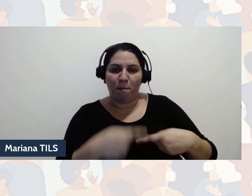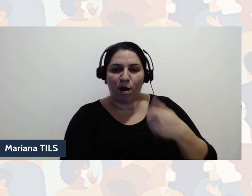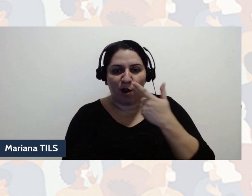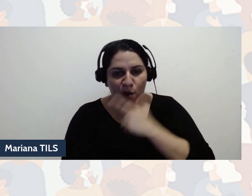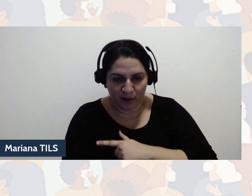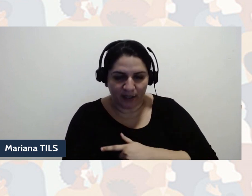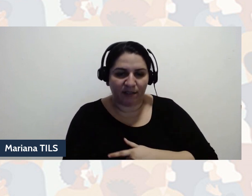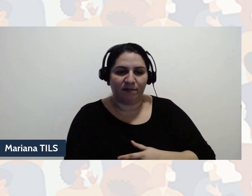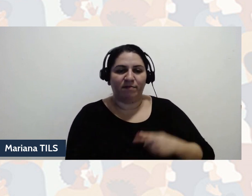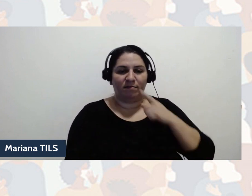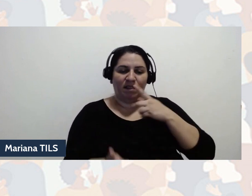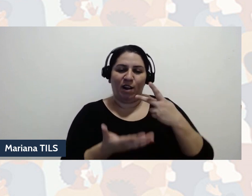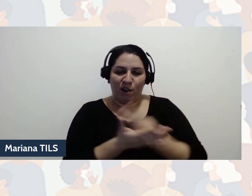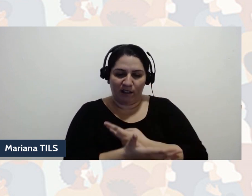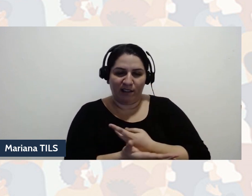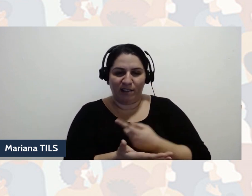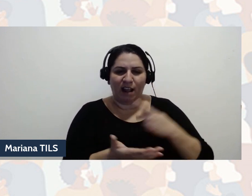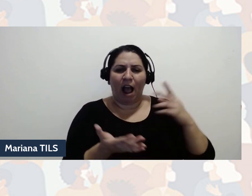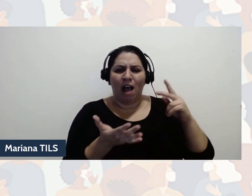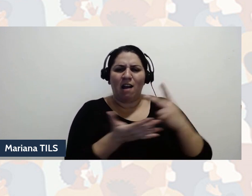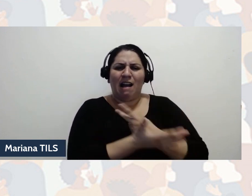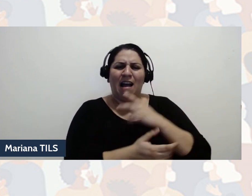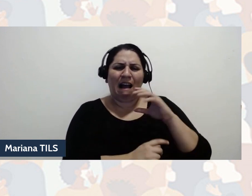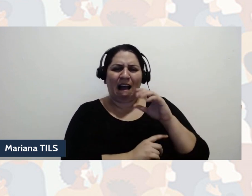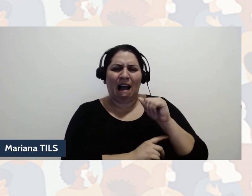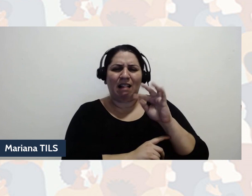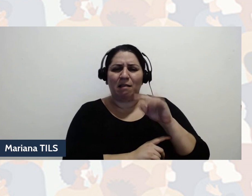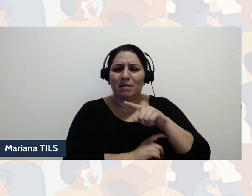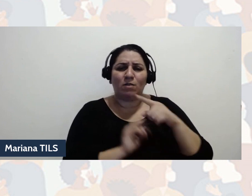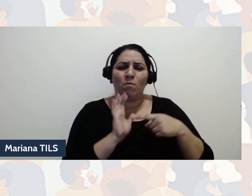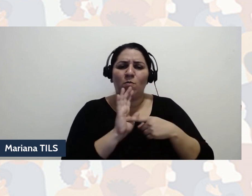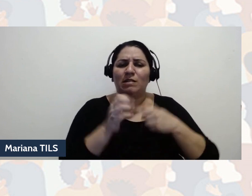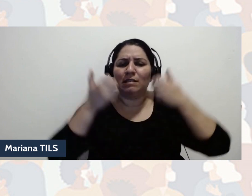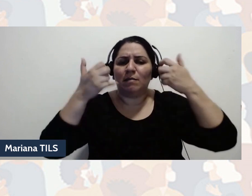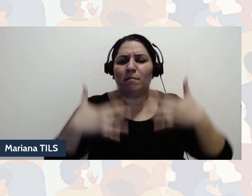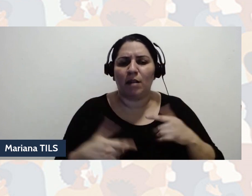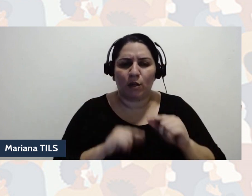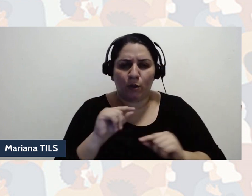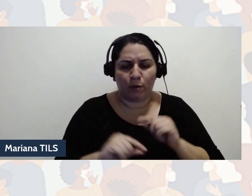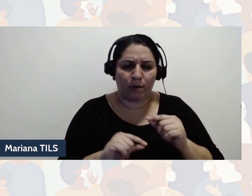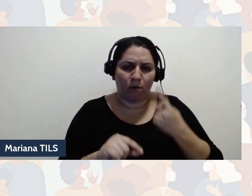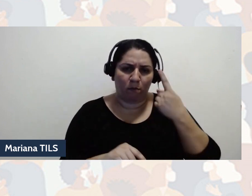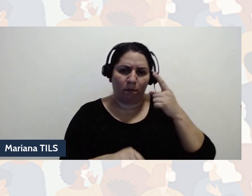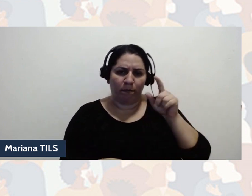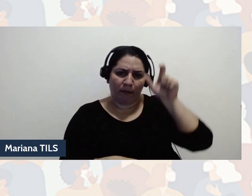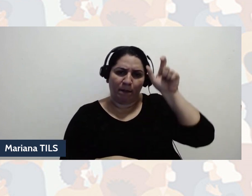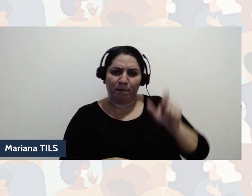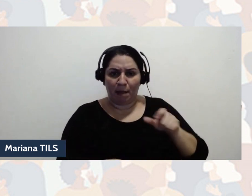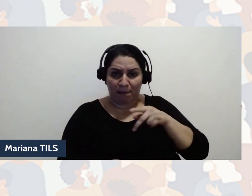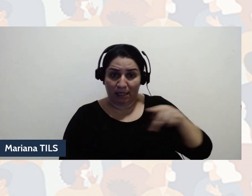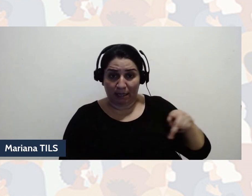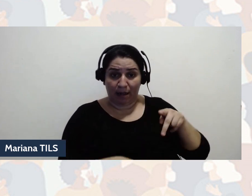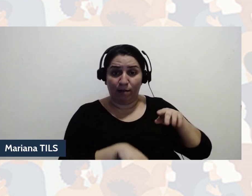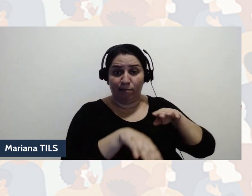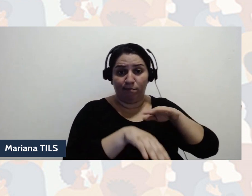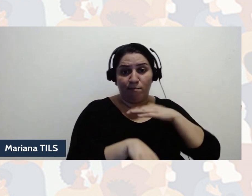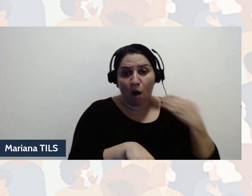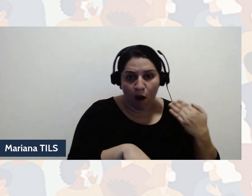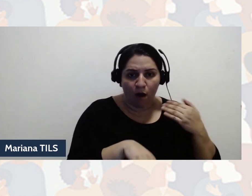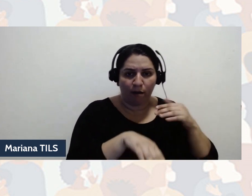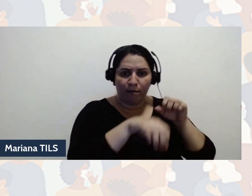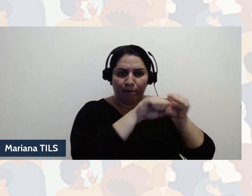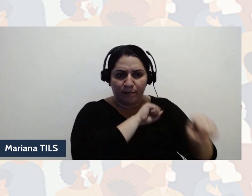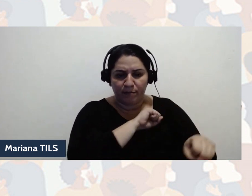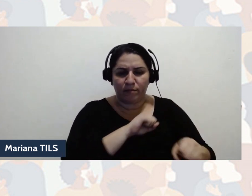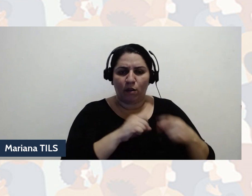gente também não sabe muito bem o que é, a gente vê que um atentado mata o presidente, tem um outro atentado contra o Congresso, aí